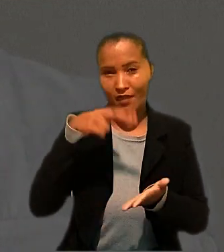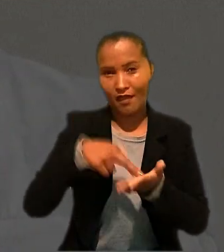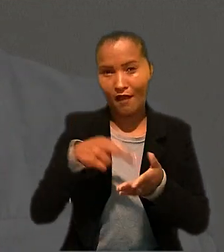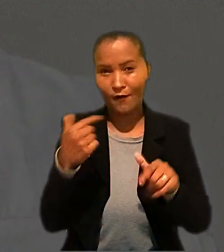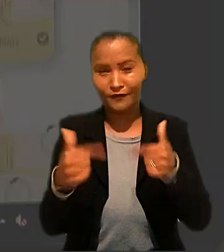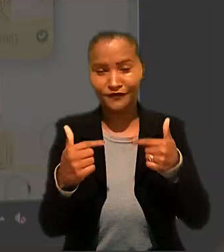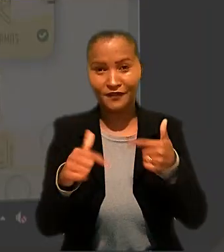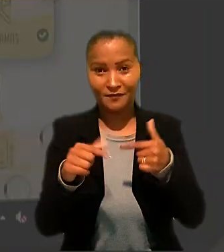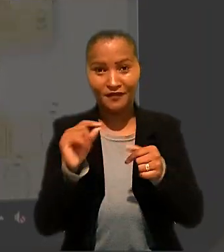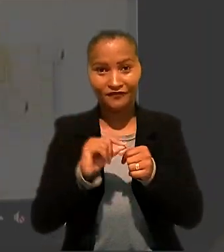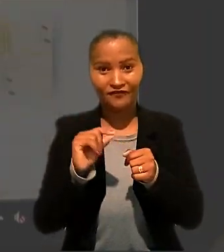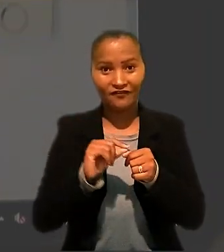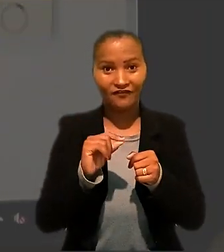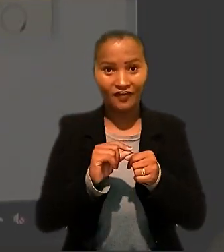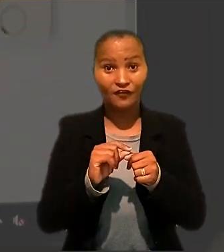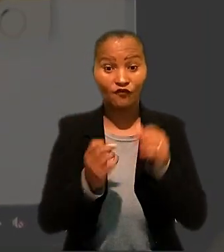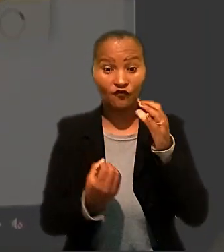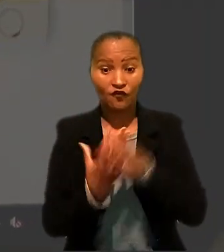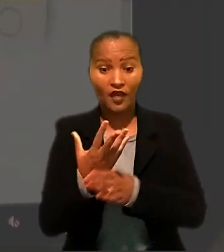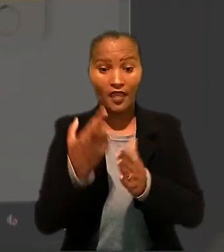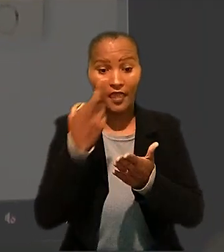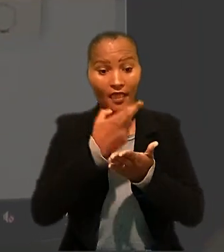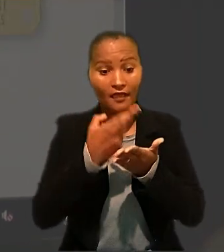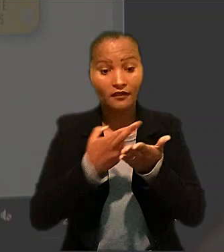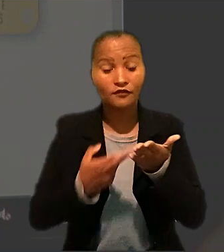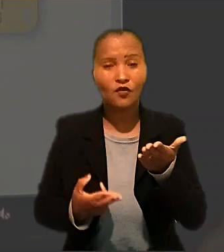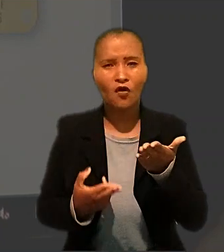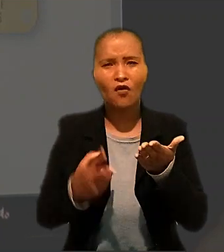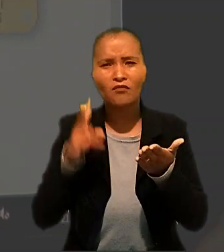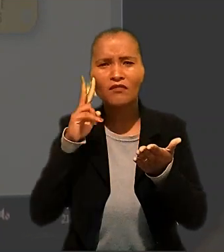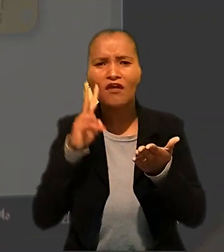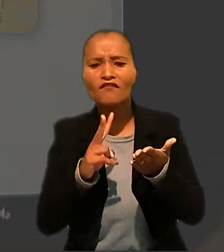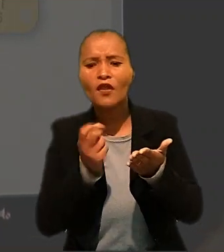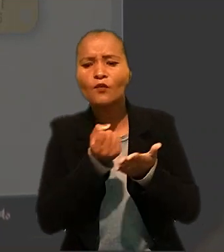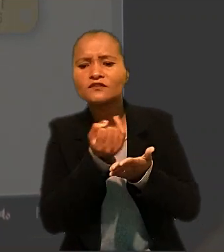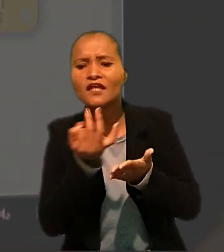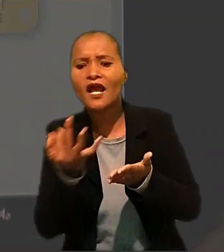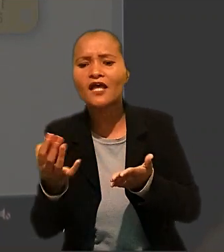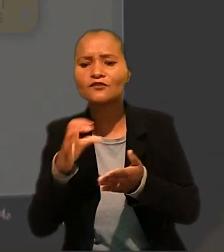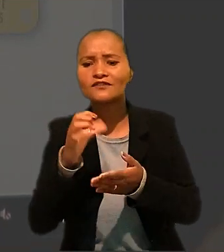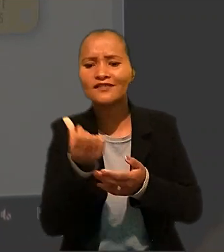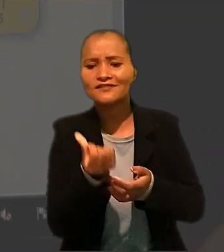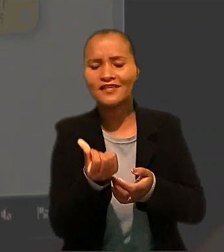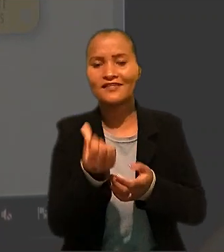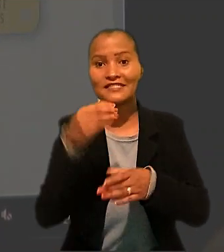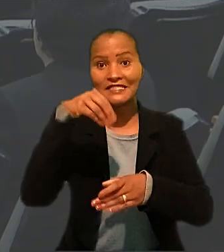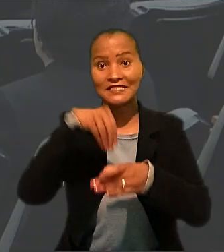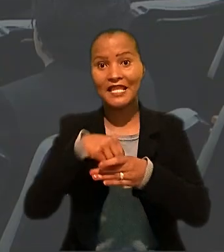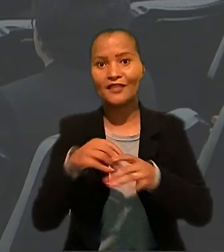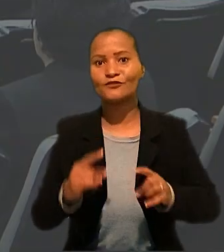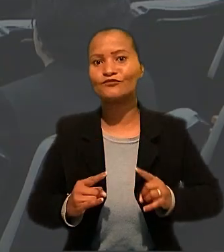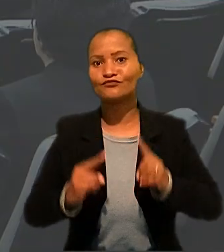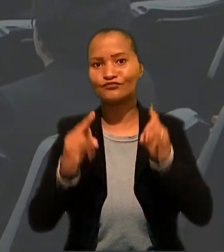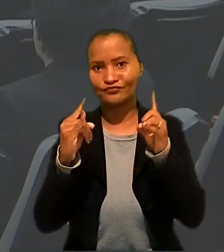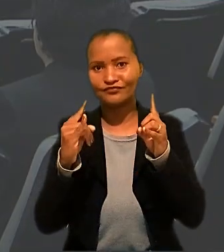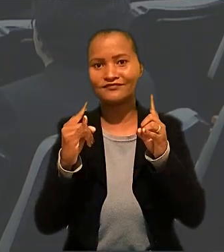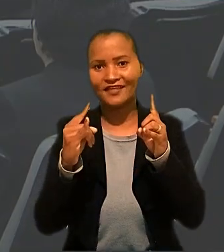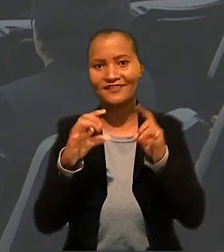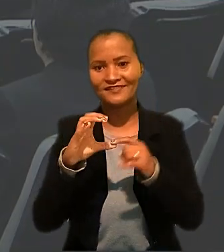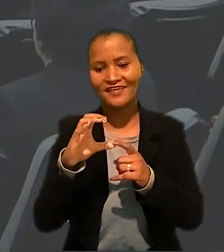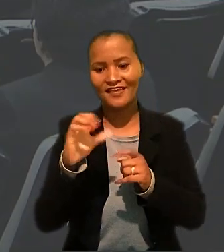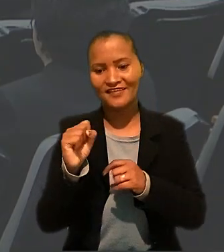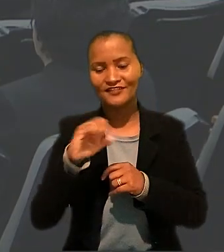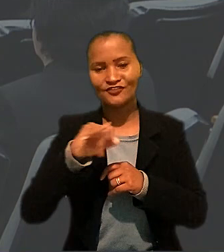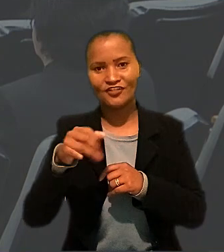do trabalho feito, foi criado um relatório para medir os gastos de carbono dentro do edifício sede do Tribunal e do